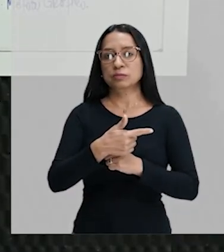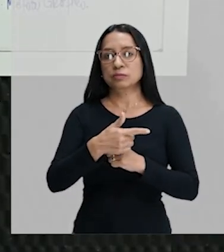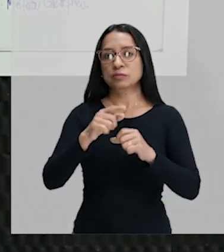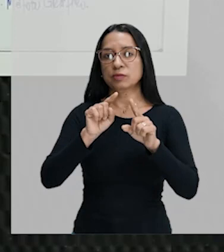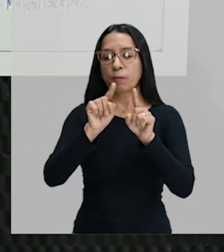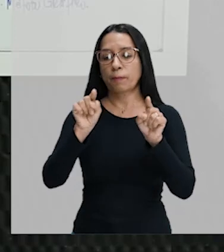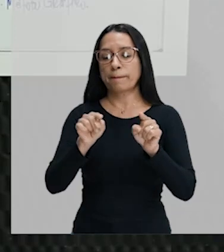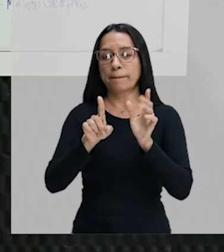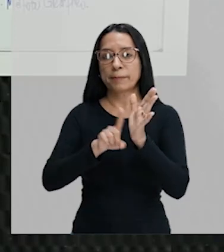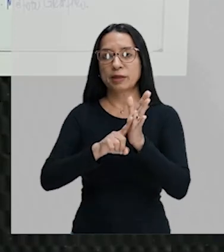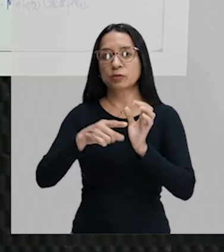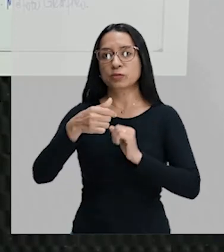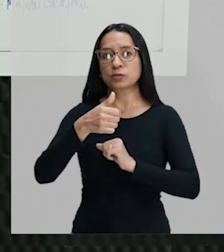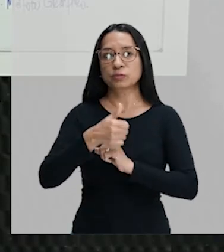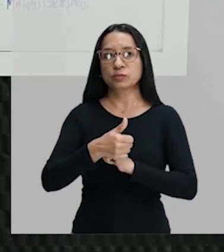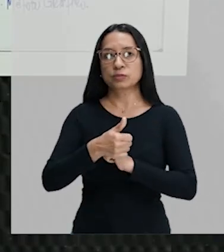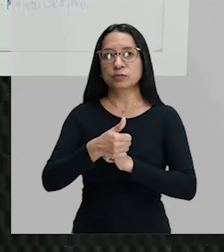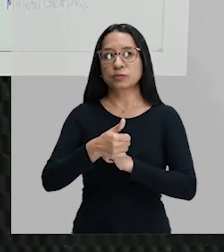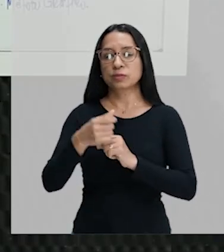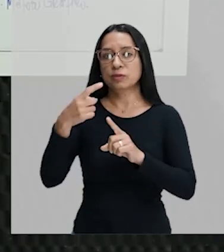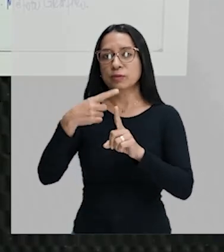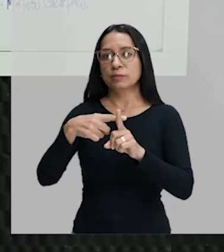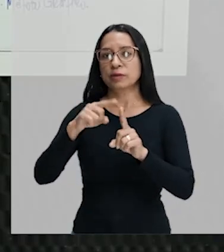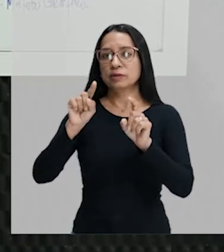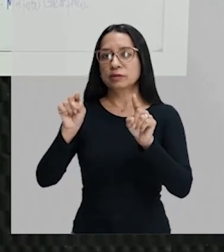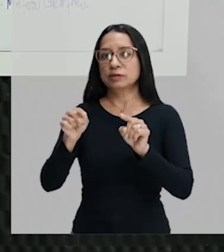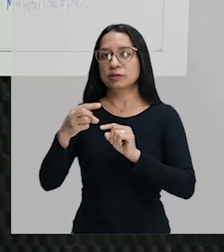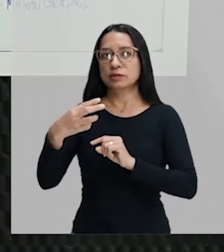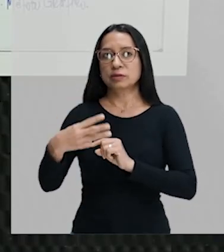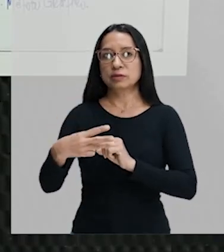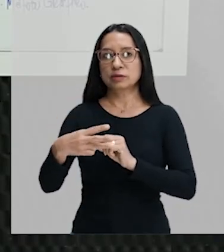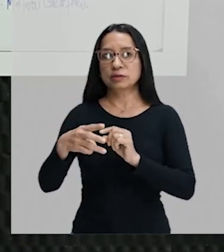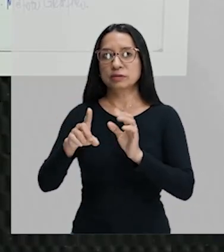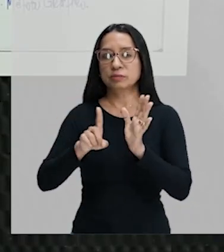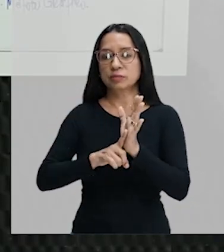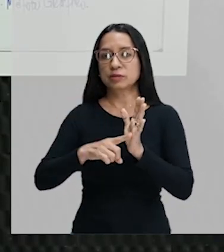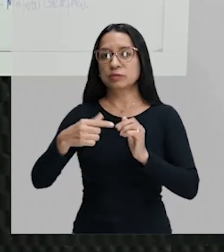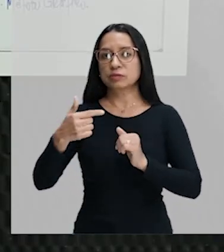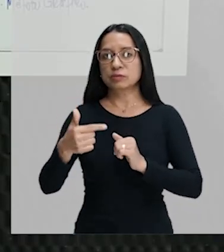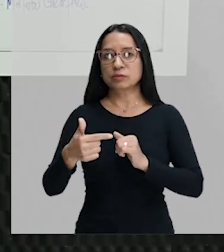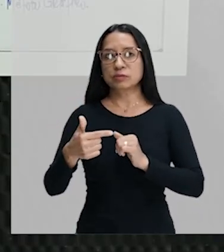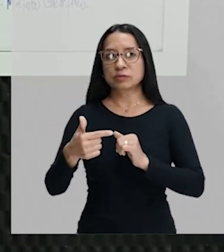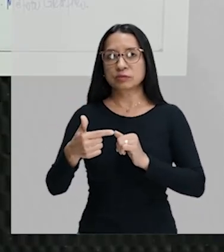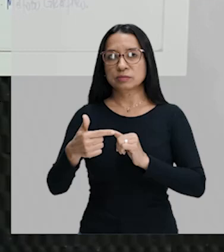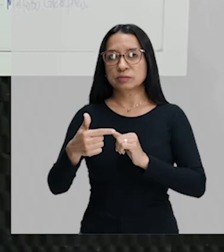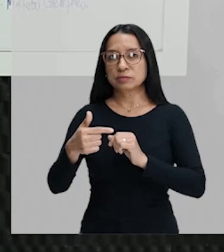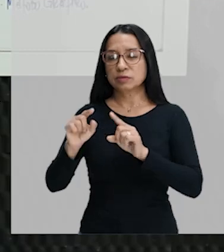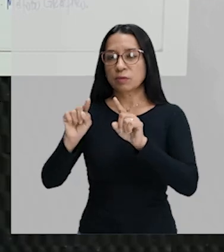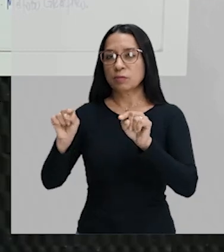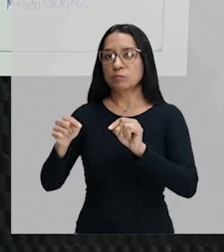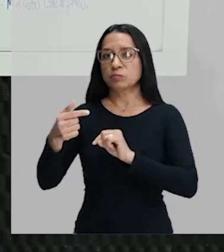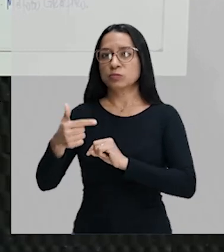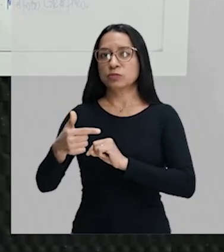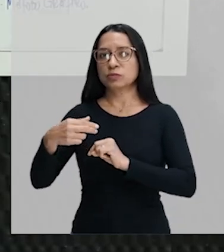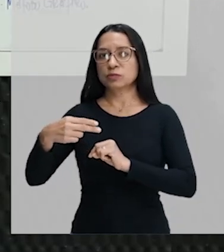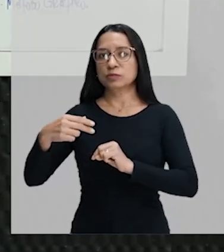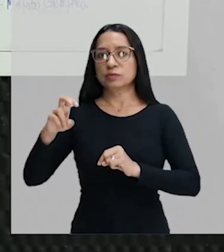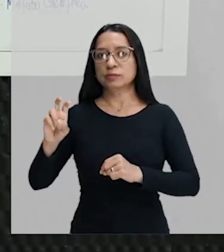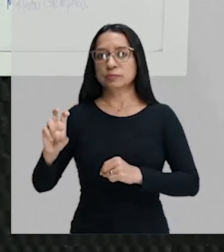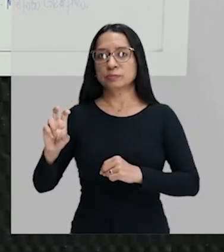mais o 3 menos 2 multiplicado por 2 igual a